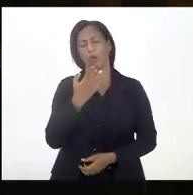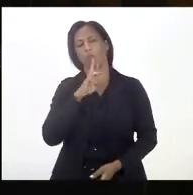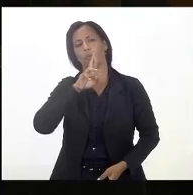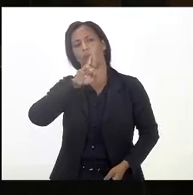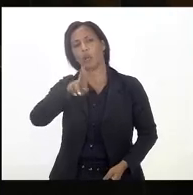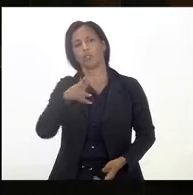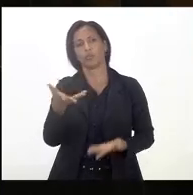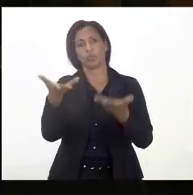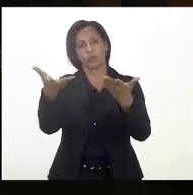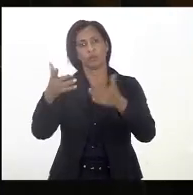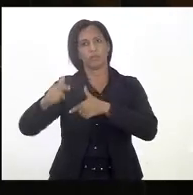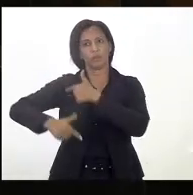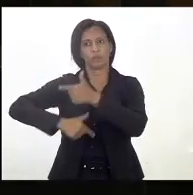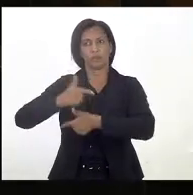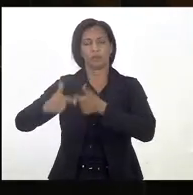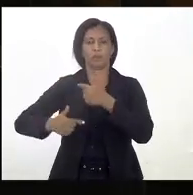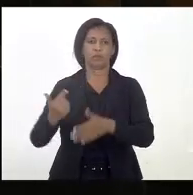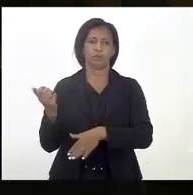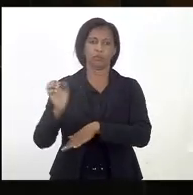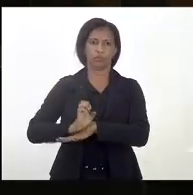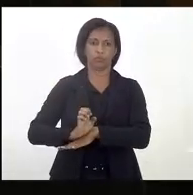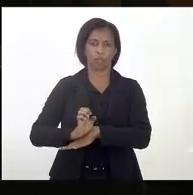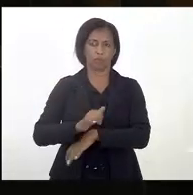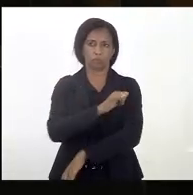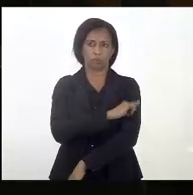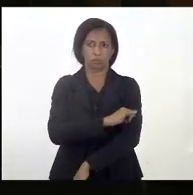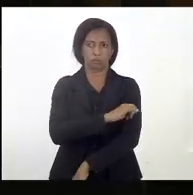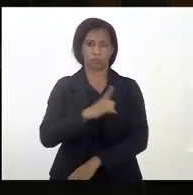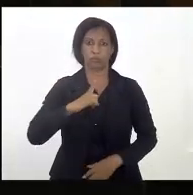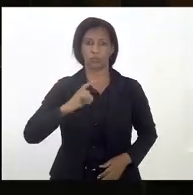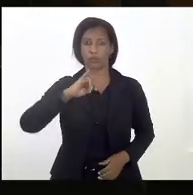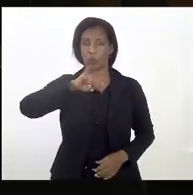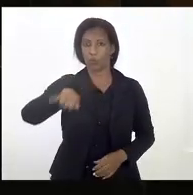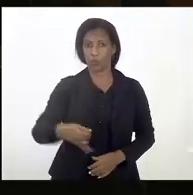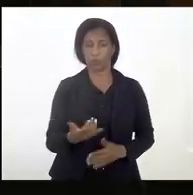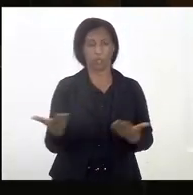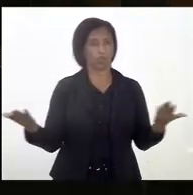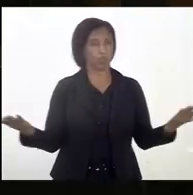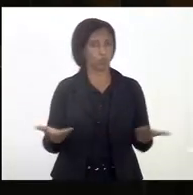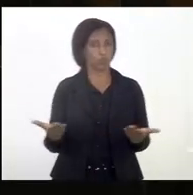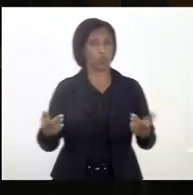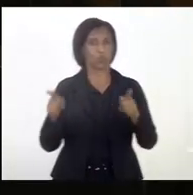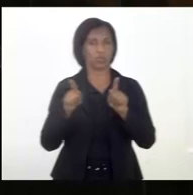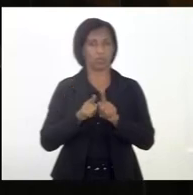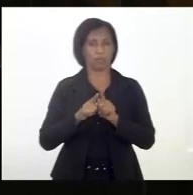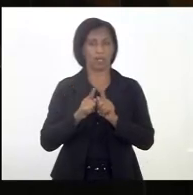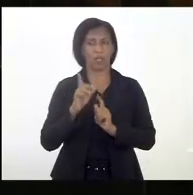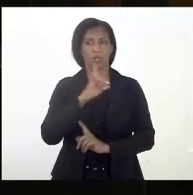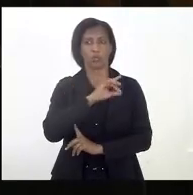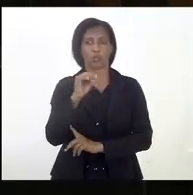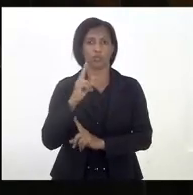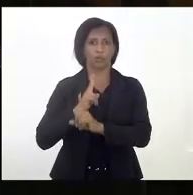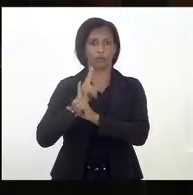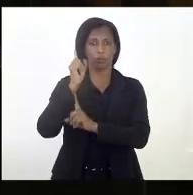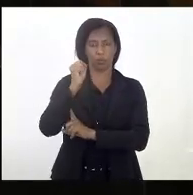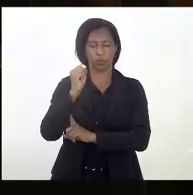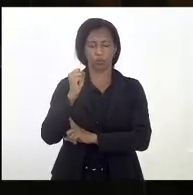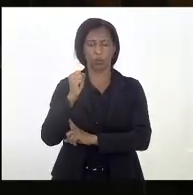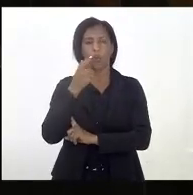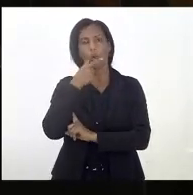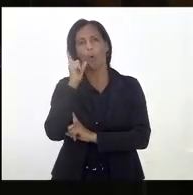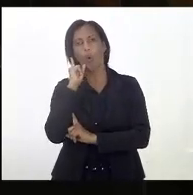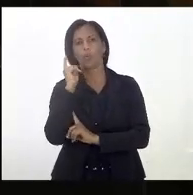você Servidor Público Militar do Estado do Rio de Janeiro eu tive oportunidade também hoje no dia vitorioso ontem e nós